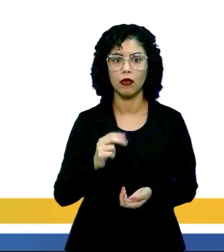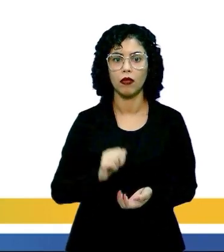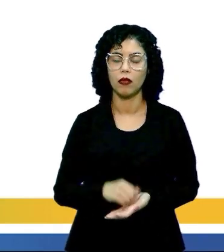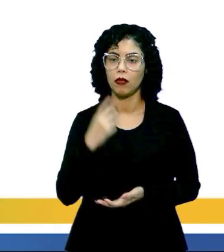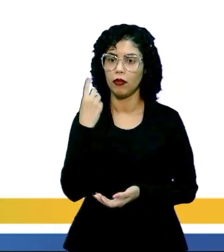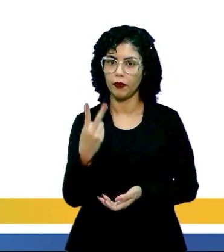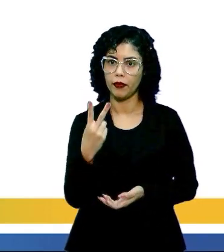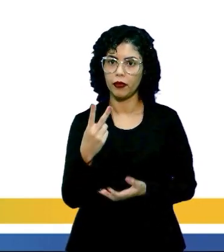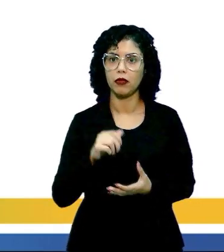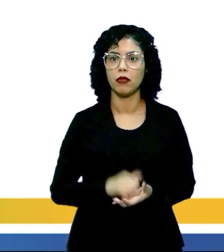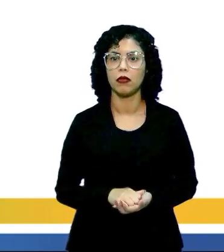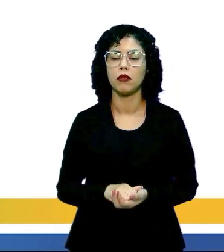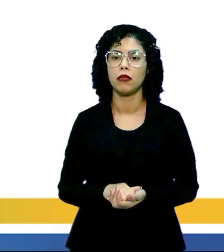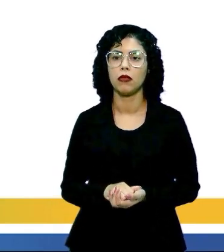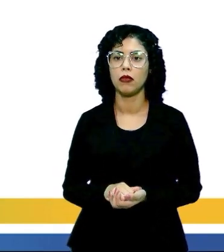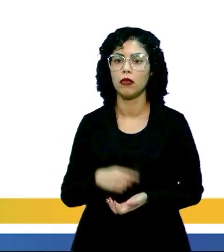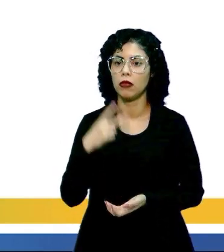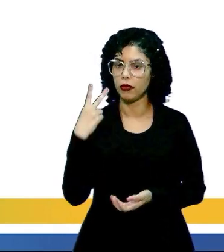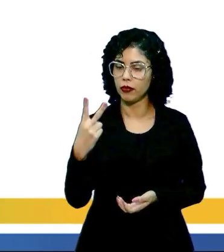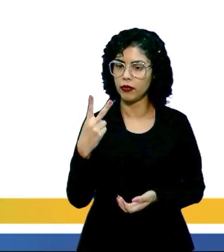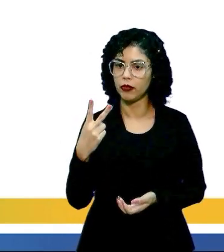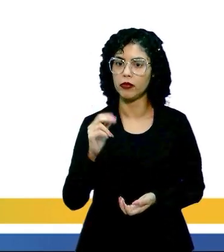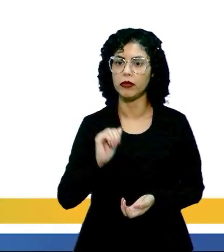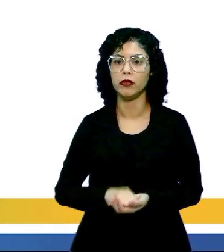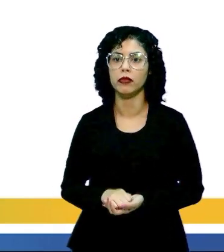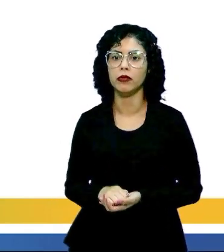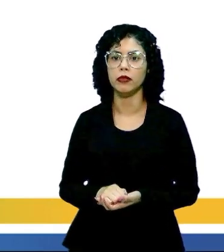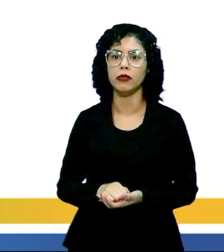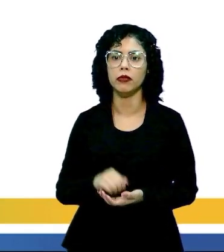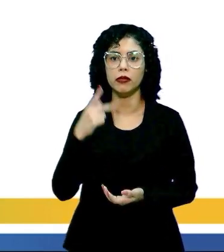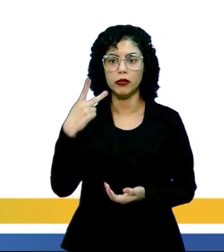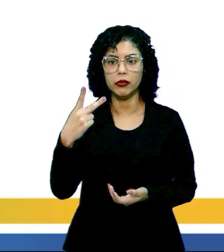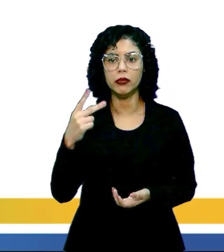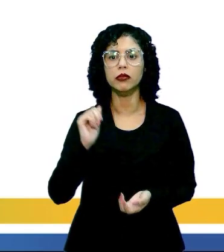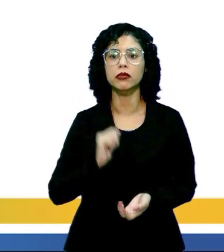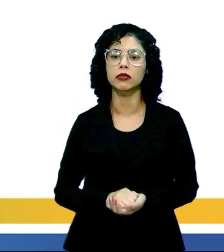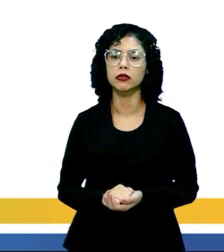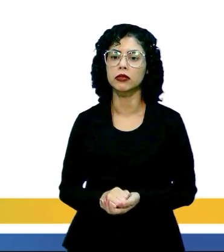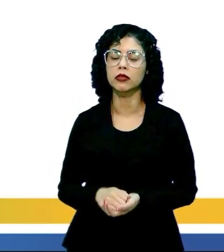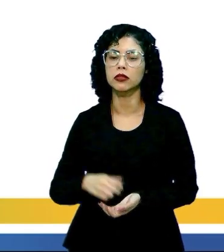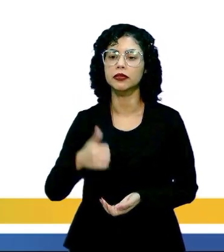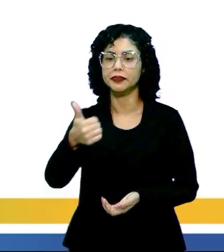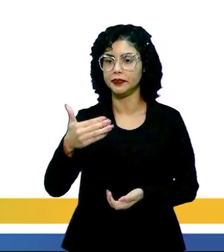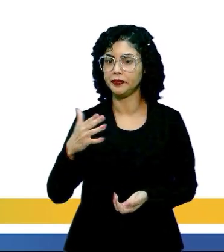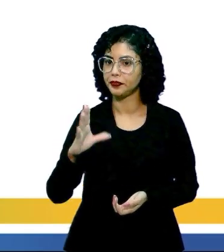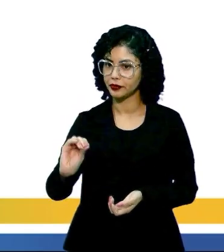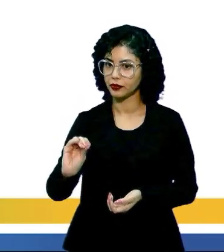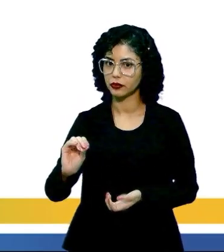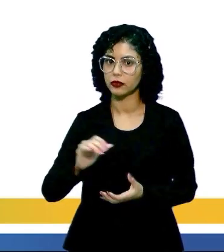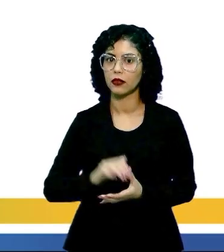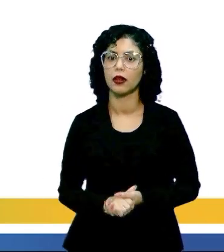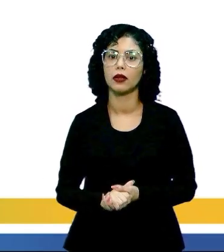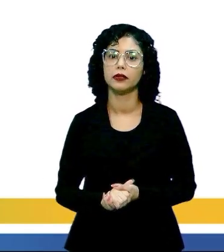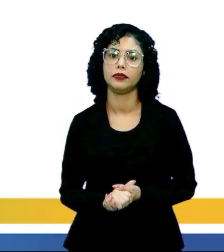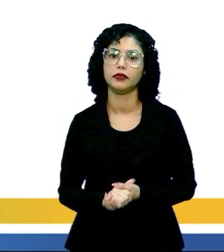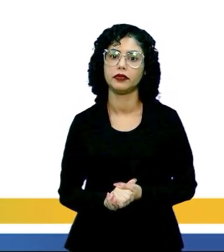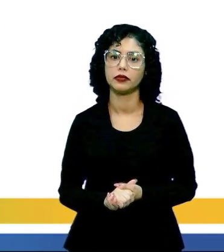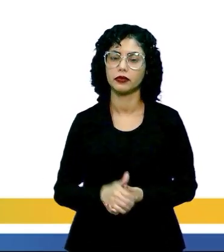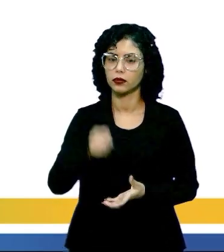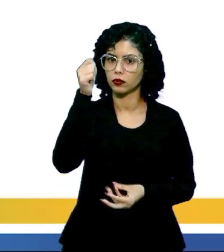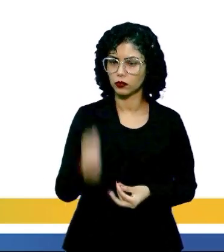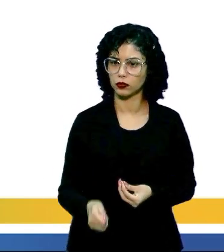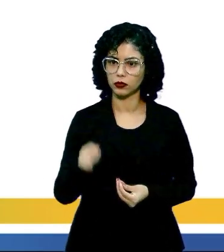censores, 2, né? Pretores, 2, questores, 2, tribunos da plebe, 10 e